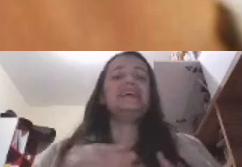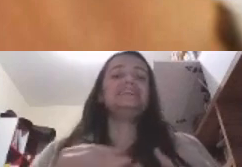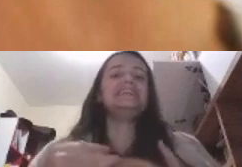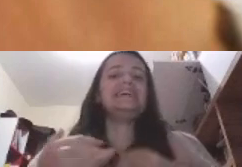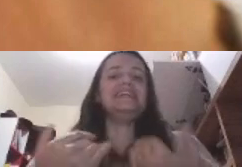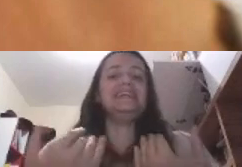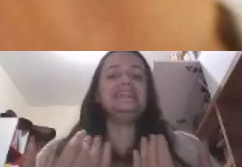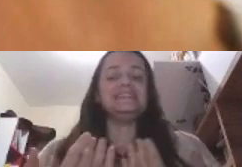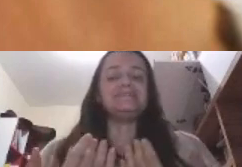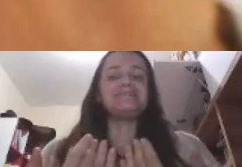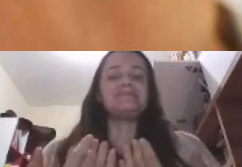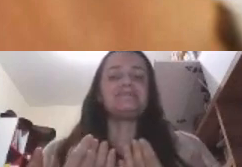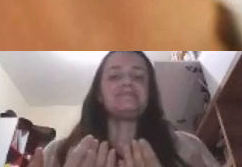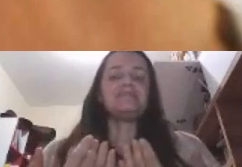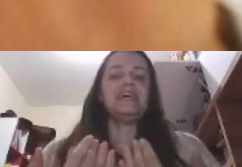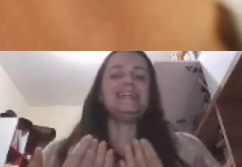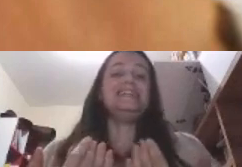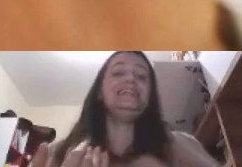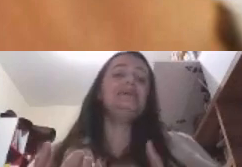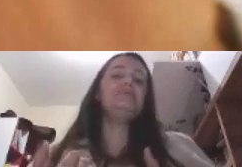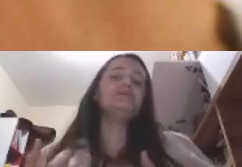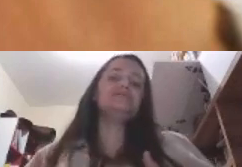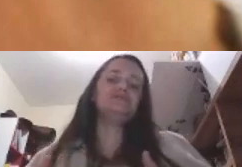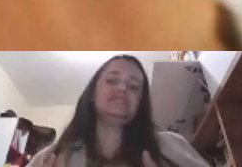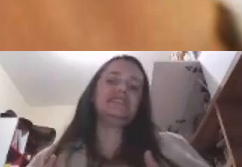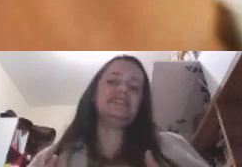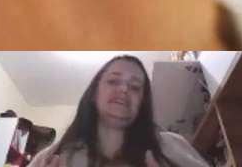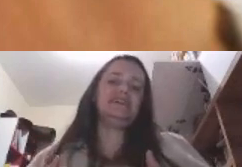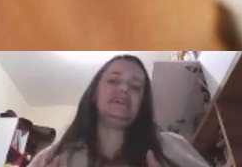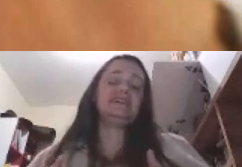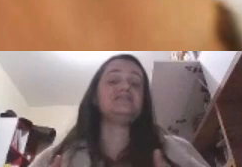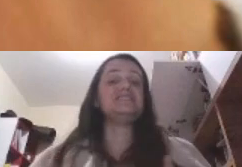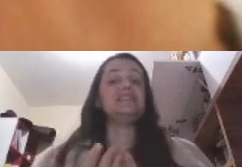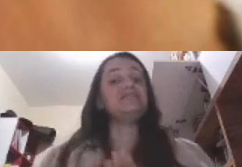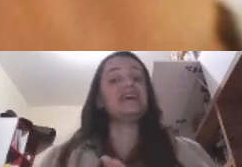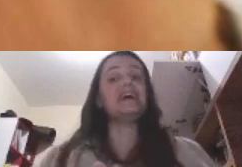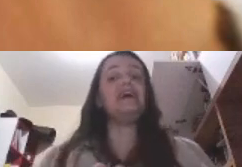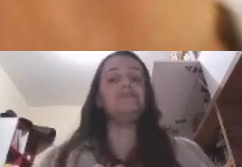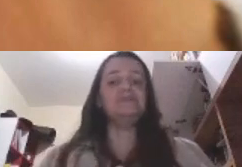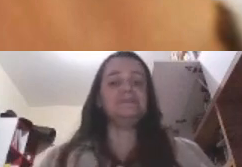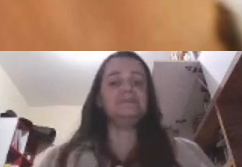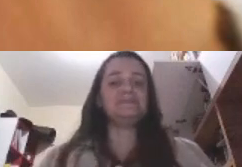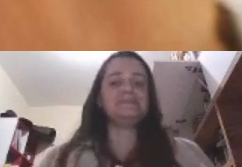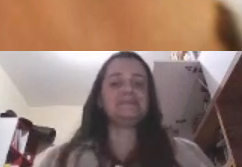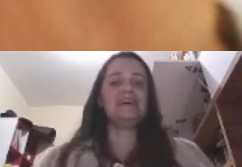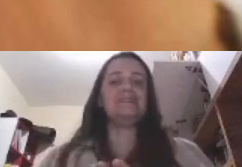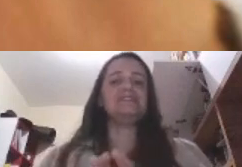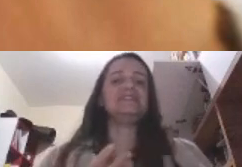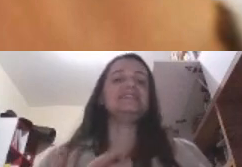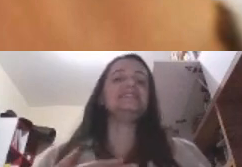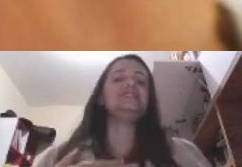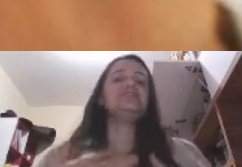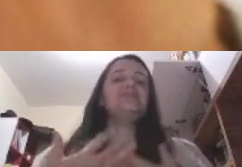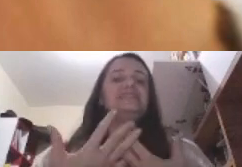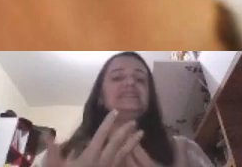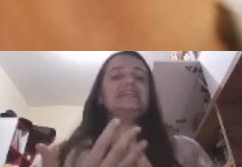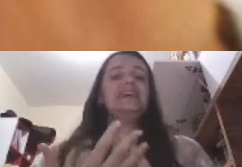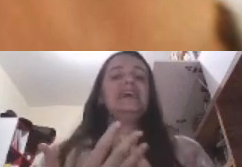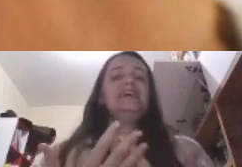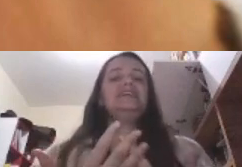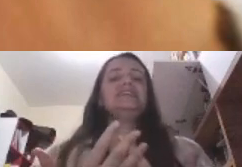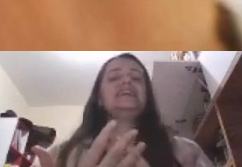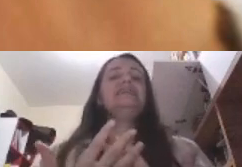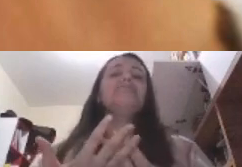porque a adrenalina, ela inibe a ocitocina, então você tem que ficar calmo, tá? Você tem que sentir